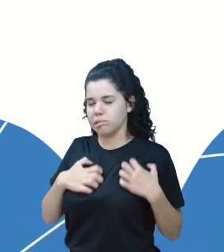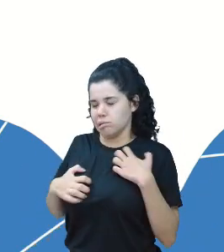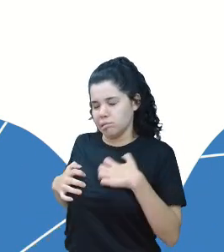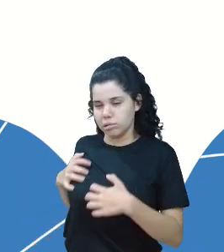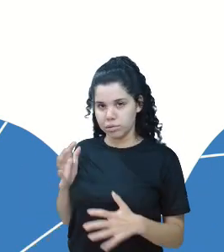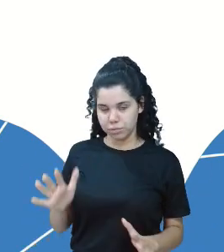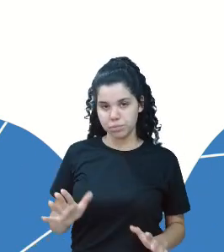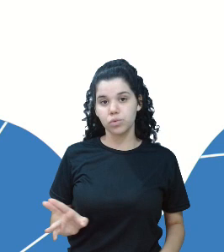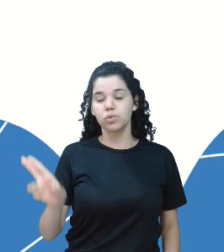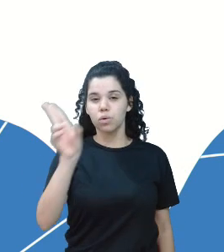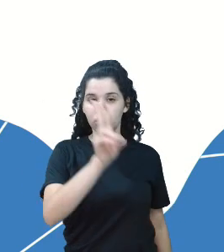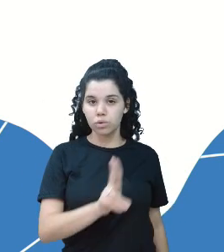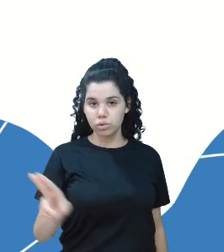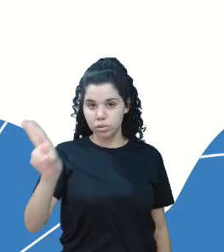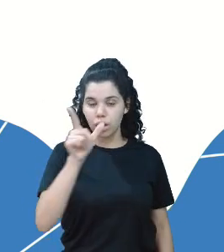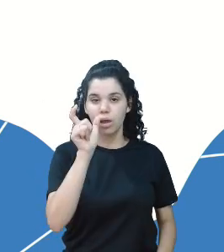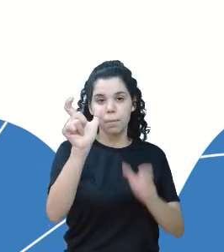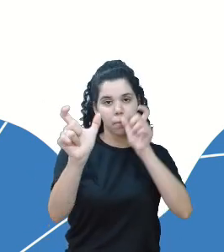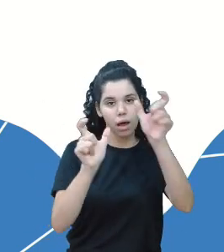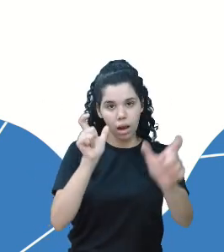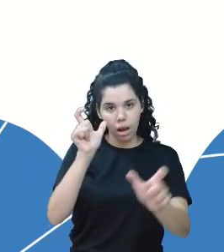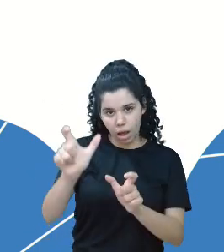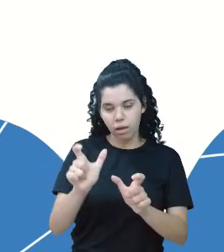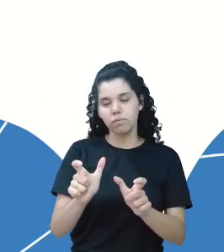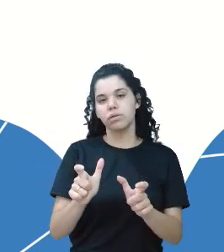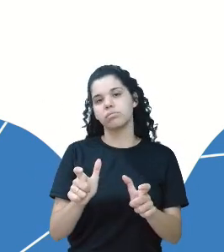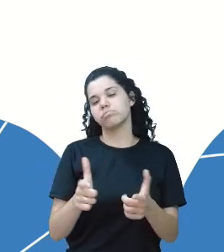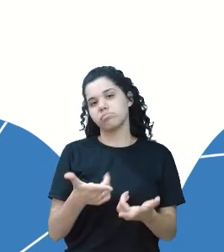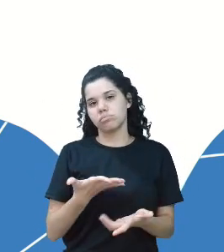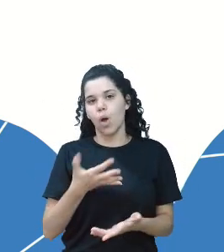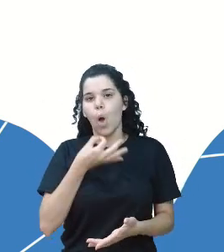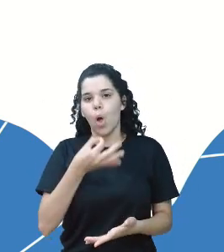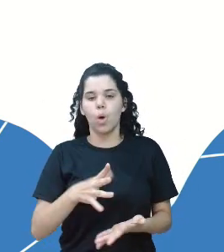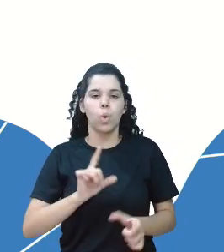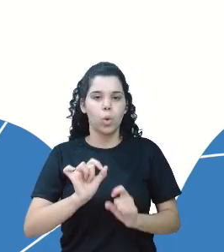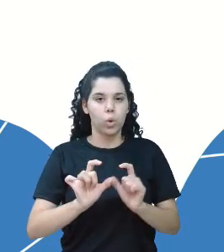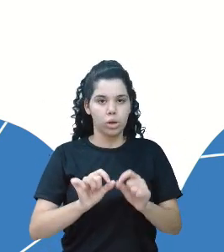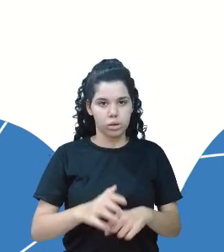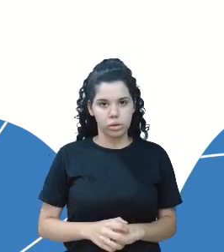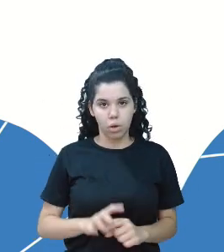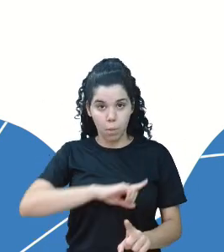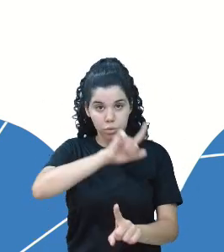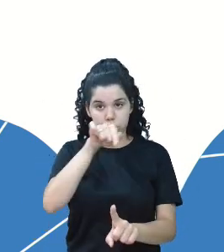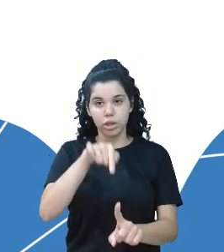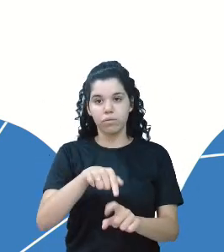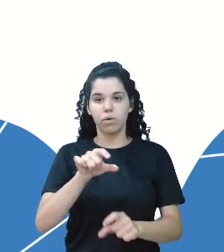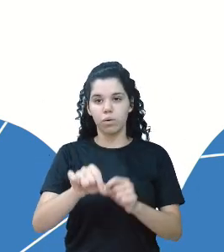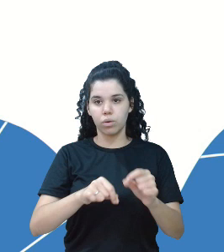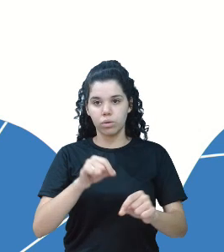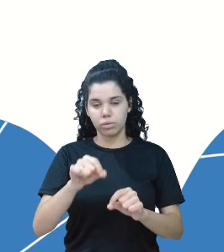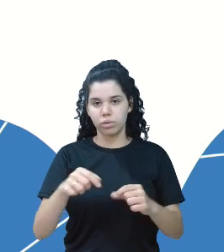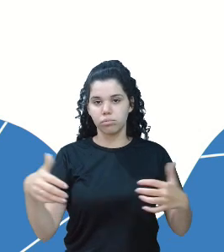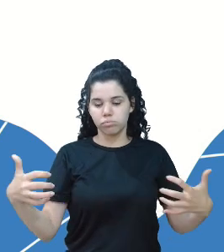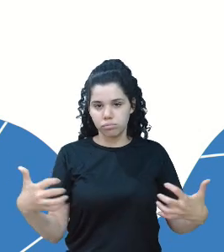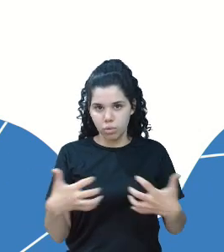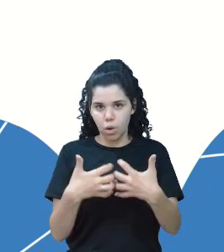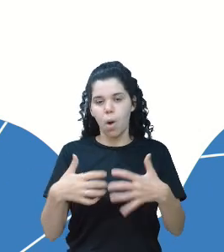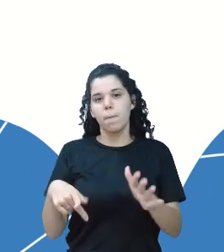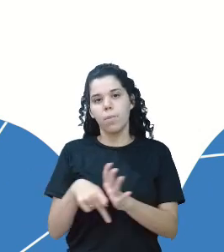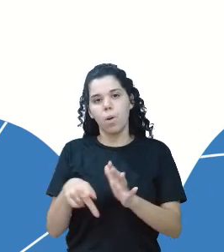O emprego das palavras destacadas sugere, letra A, aproximação de ações,